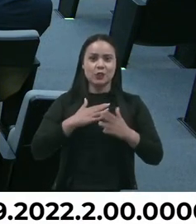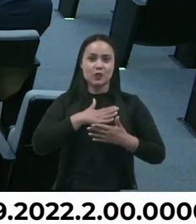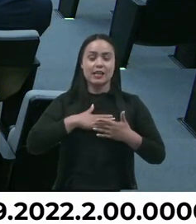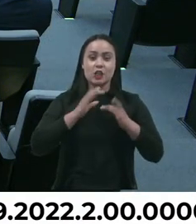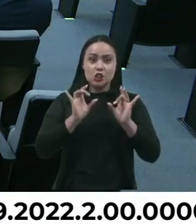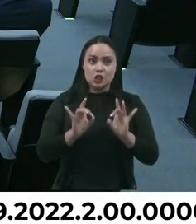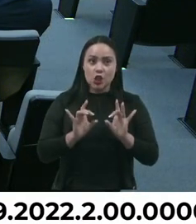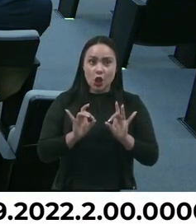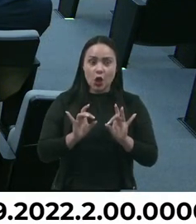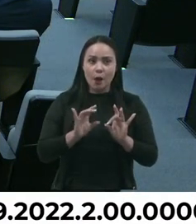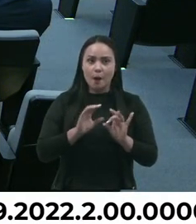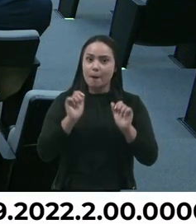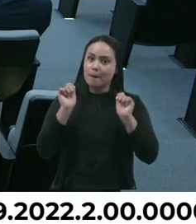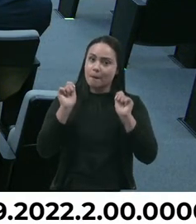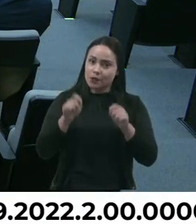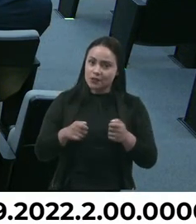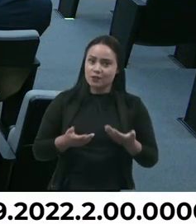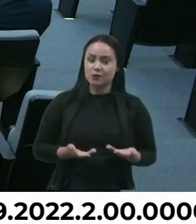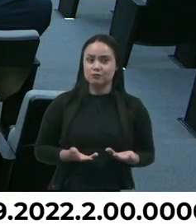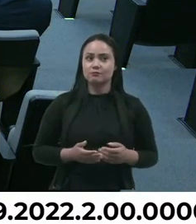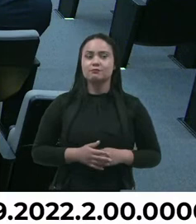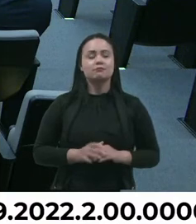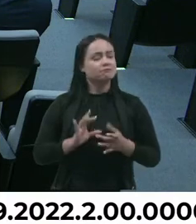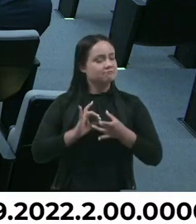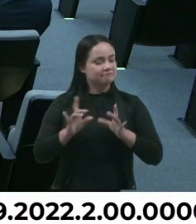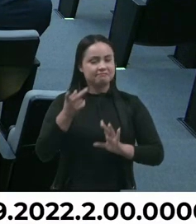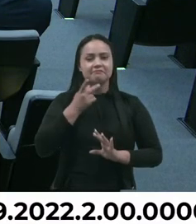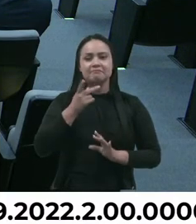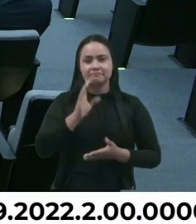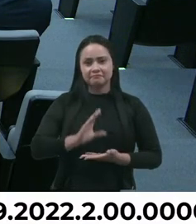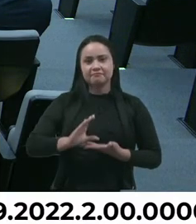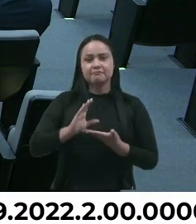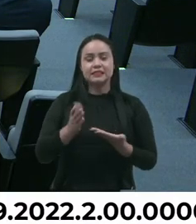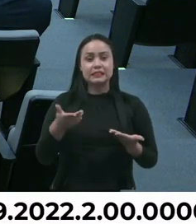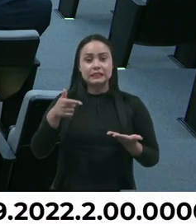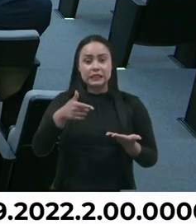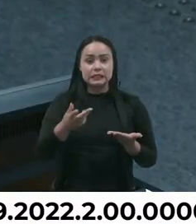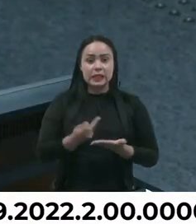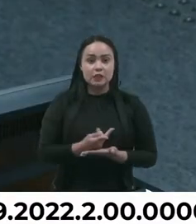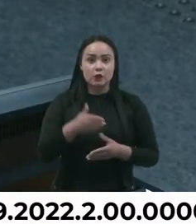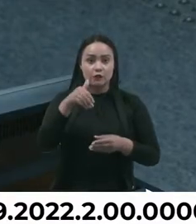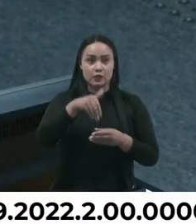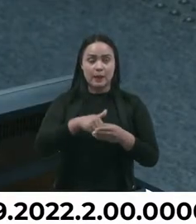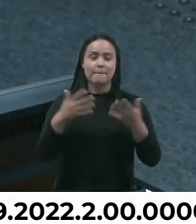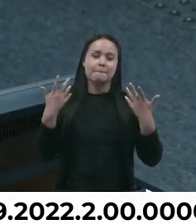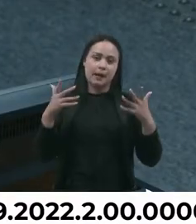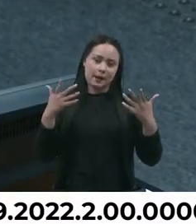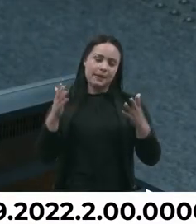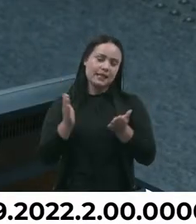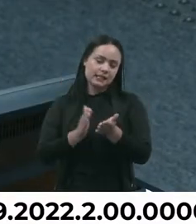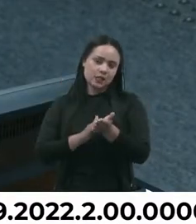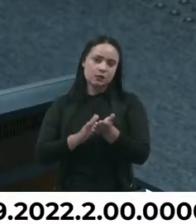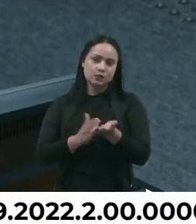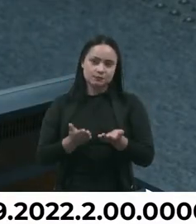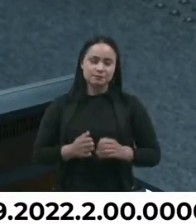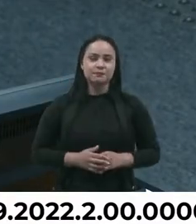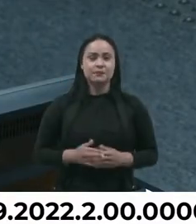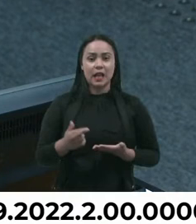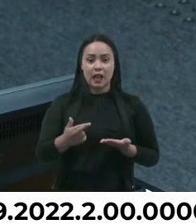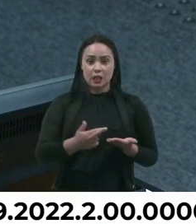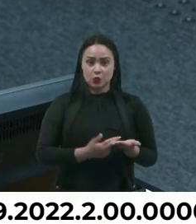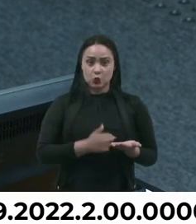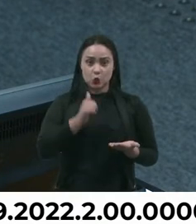de, se fosse possível... Claro, está com a palavra, conselheiro. Nesse caso, eu votarei, aliás, parabenizando a